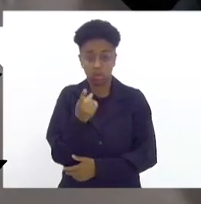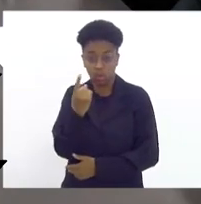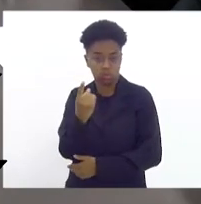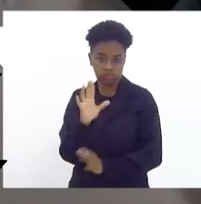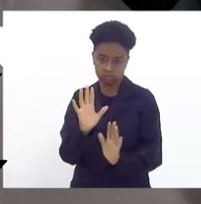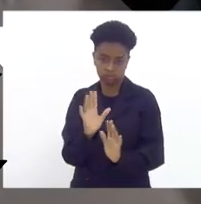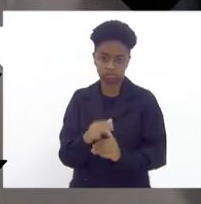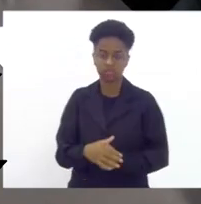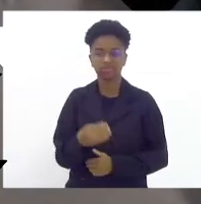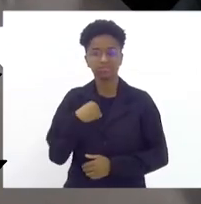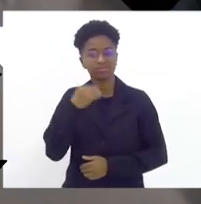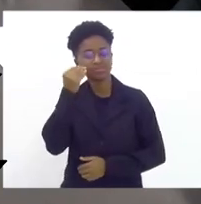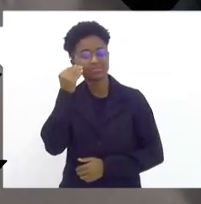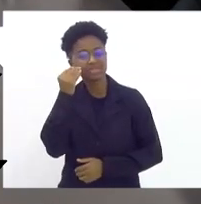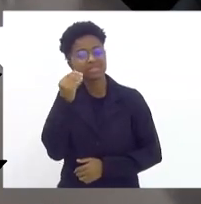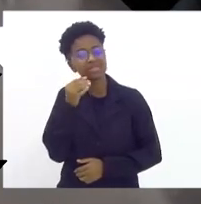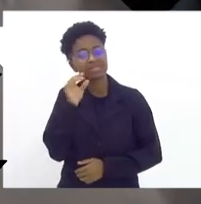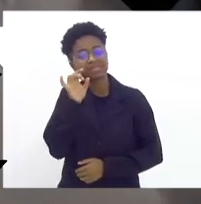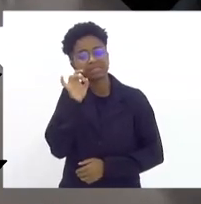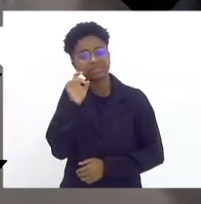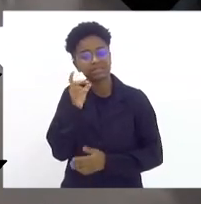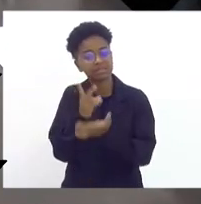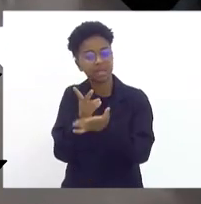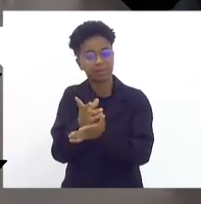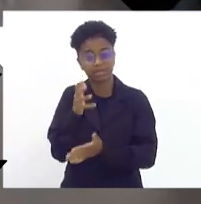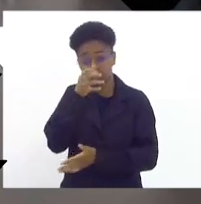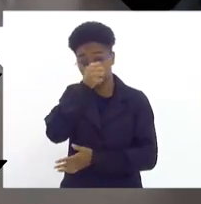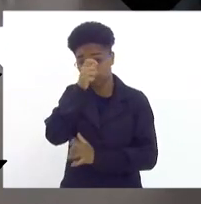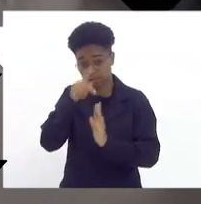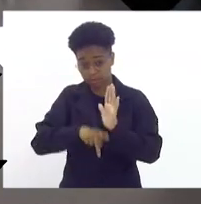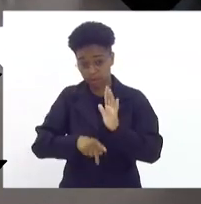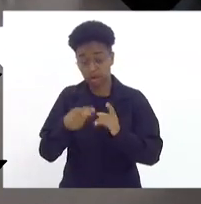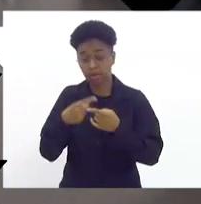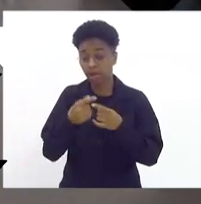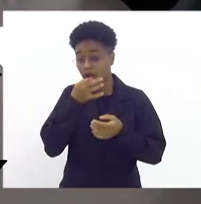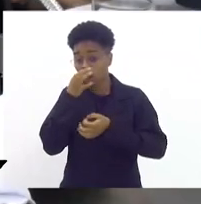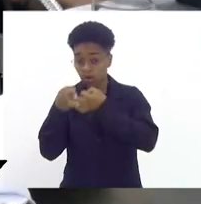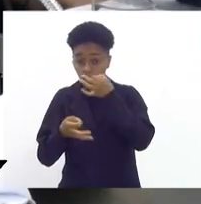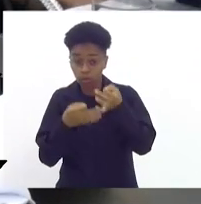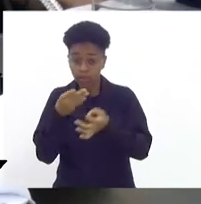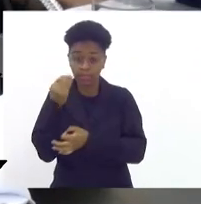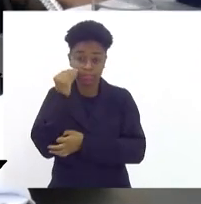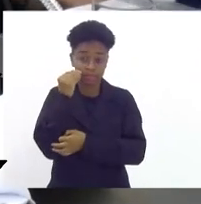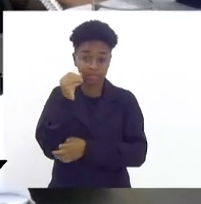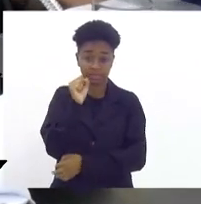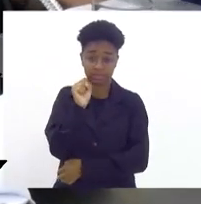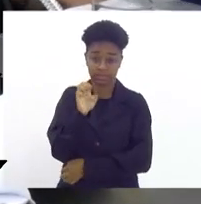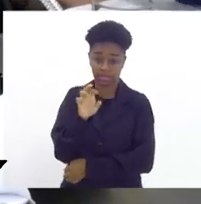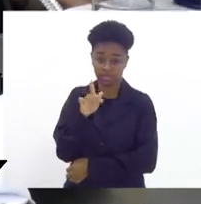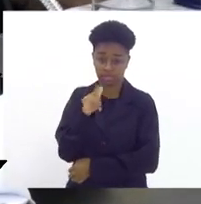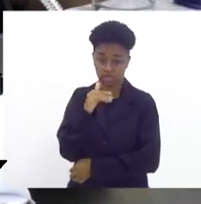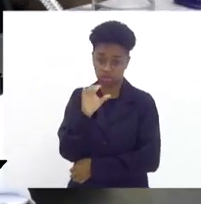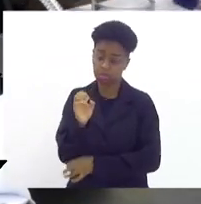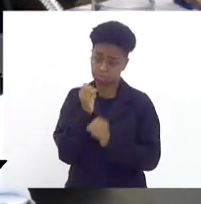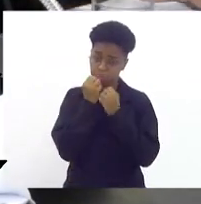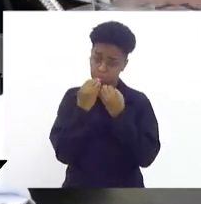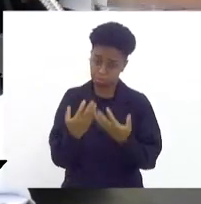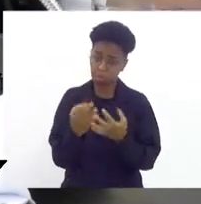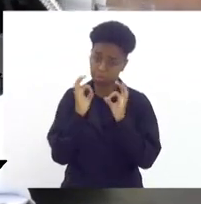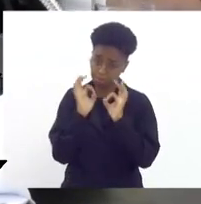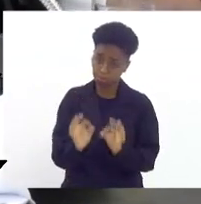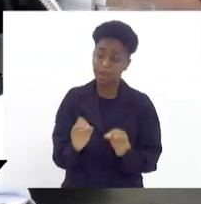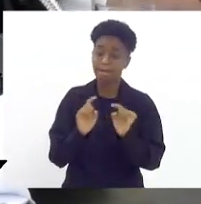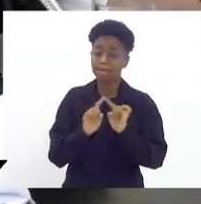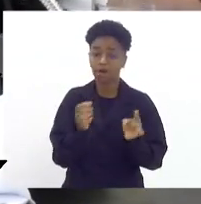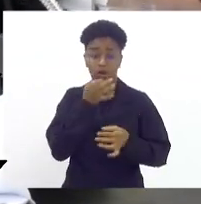às tentativas aqui de salvar os projetos. A tentativa do deputado doutor Serginho é absolutamente meritória, legítima, e os